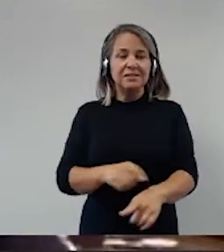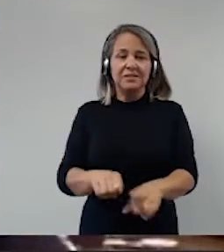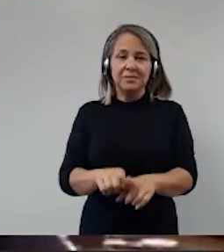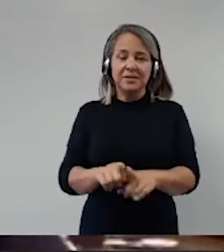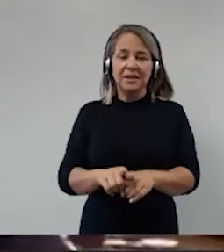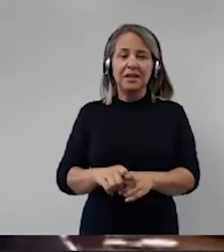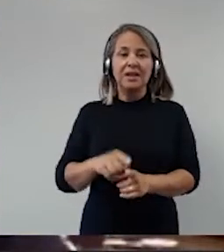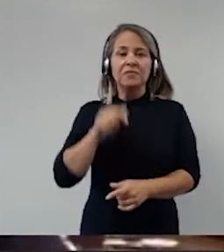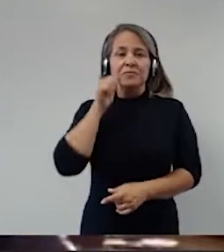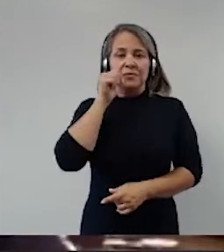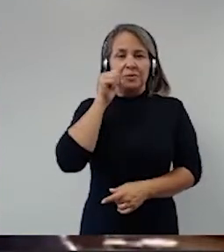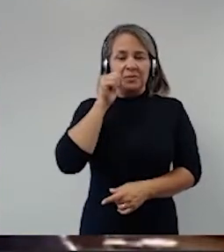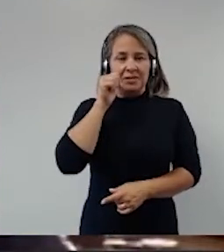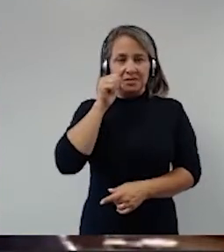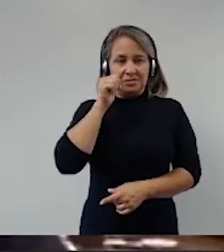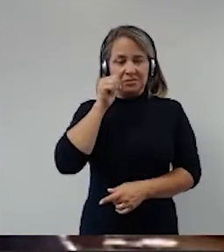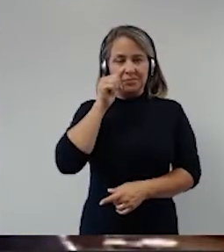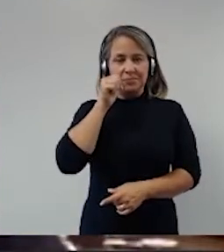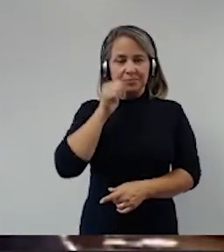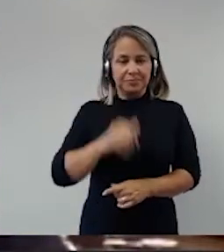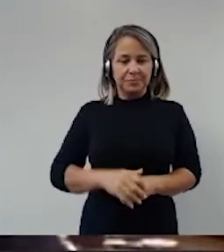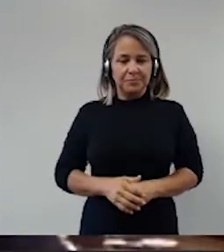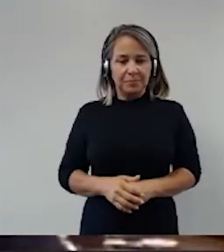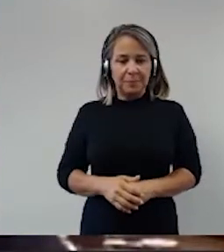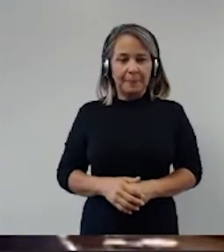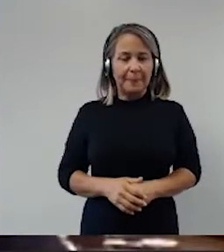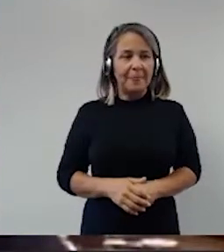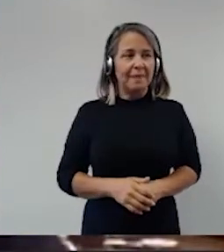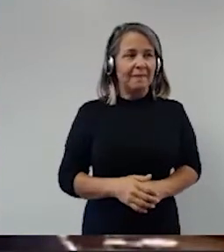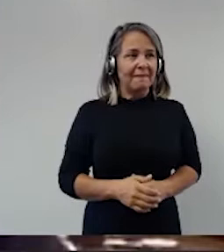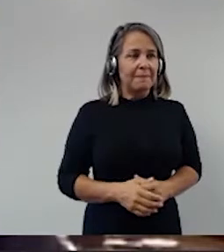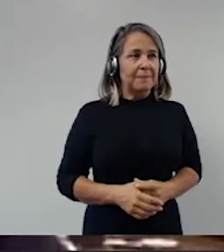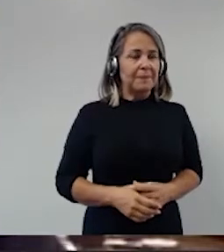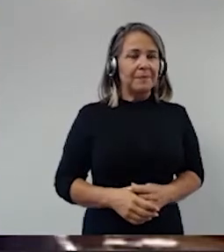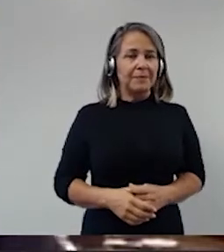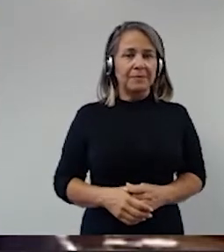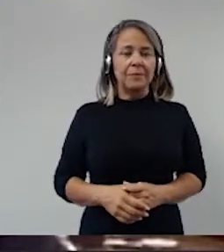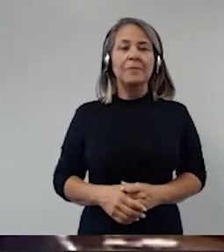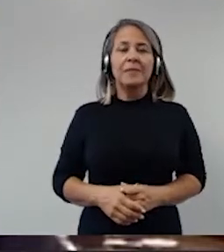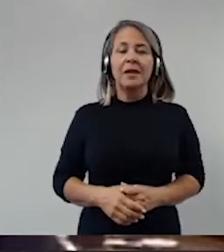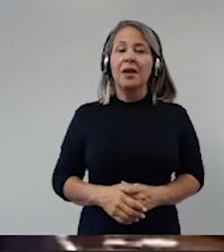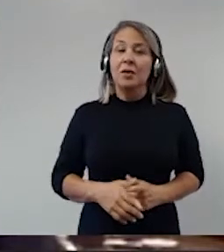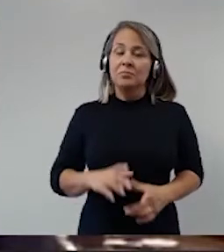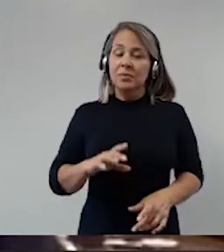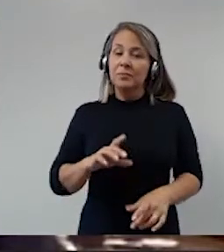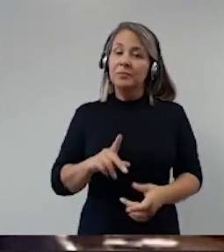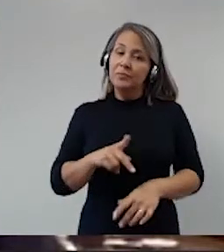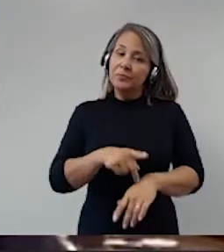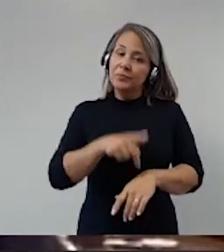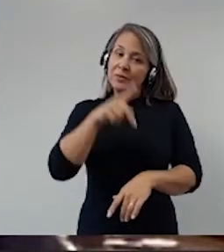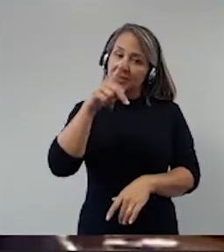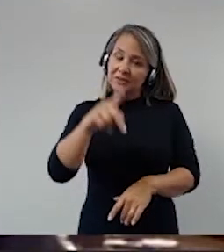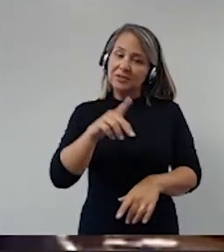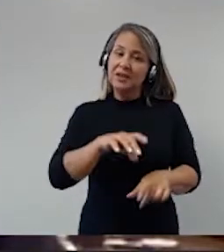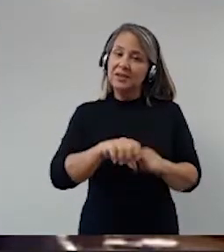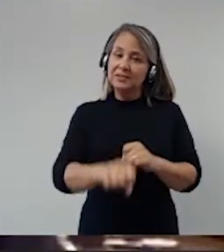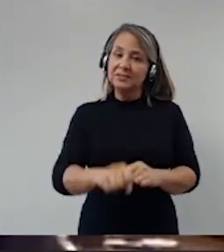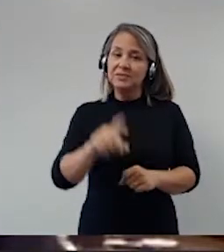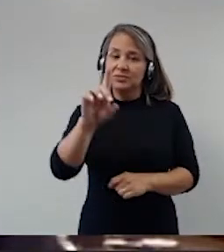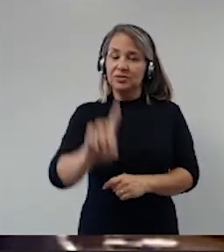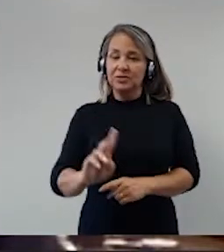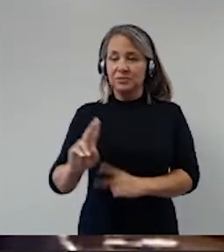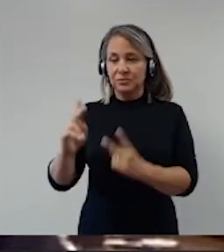humanos, especialista em Direito e Processo do Trabalho, pós-graduada em Direitos Humanos, Diversidades e Violência